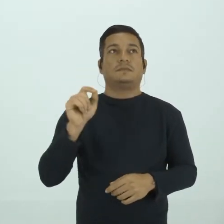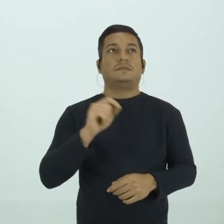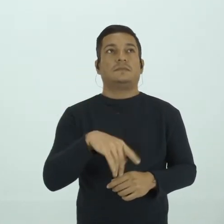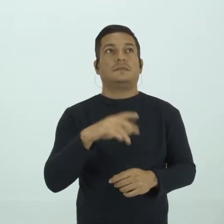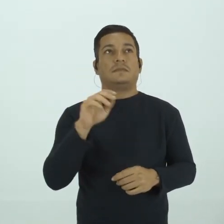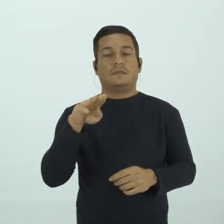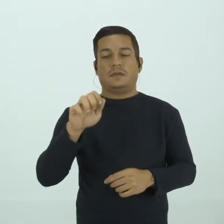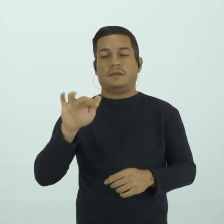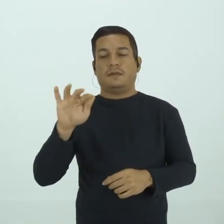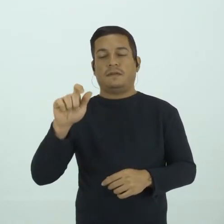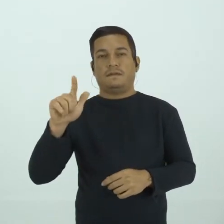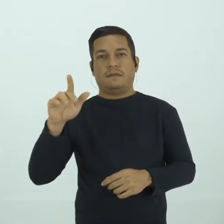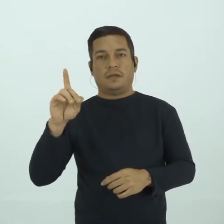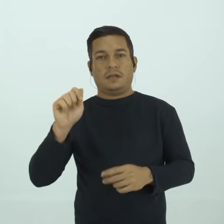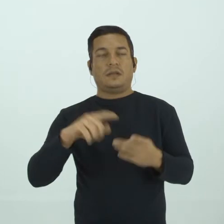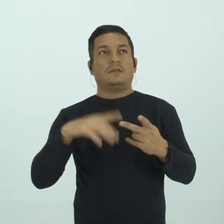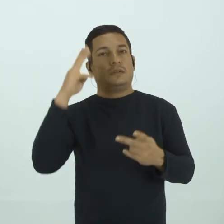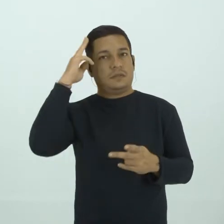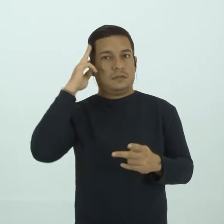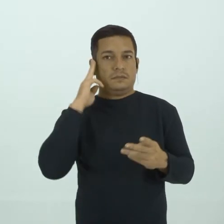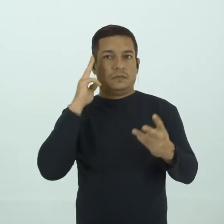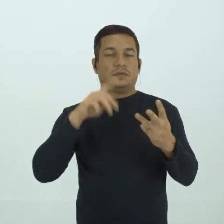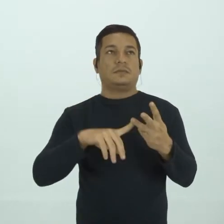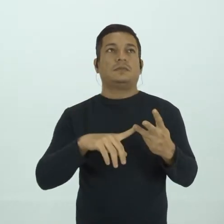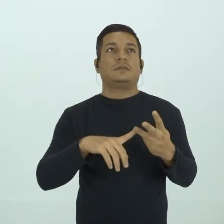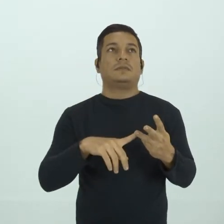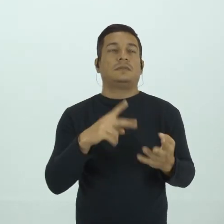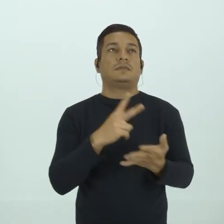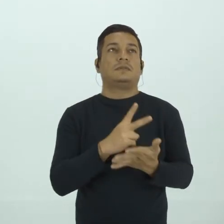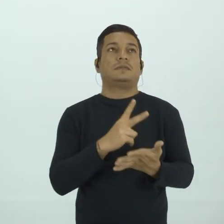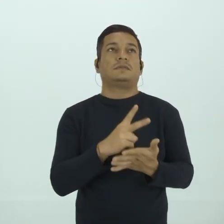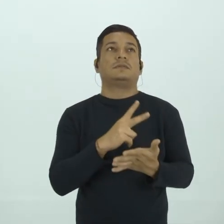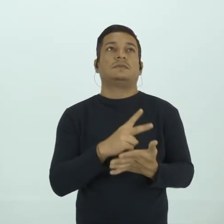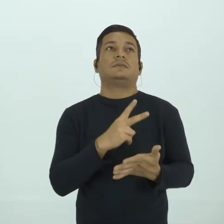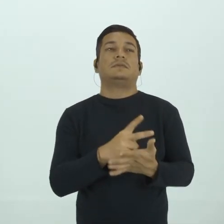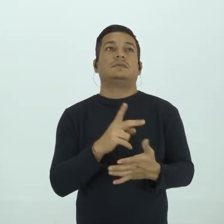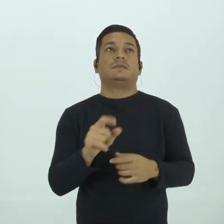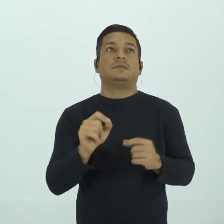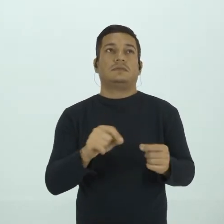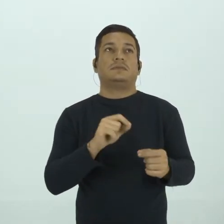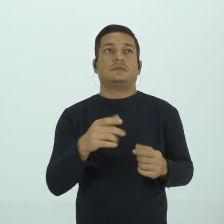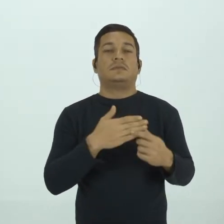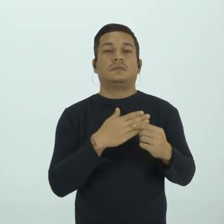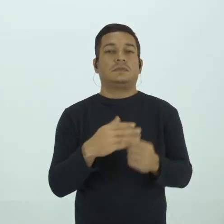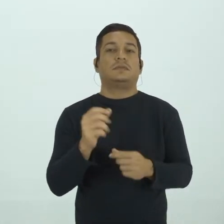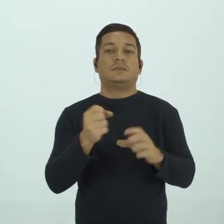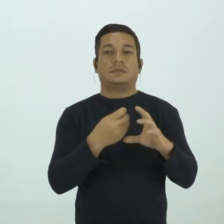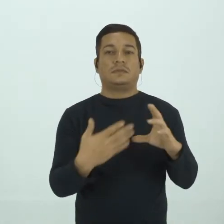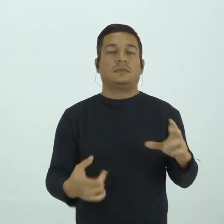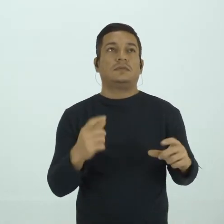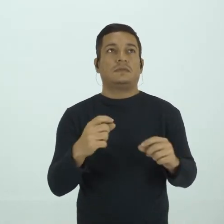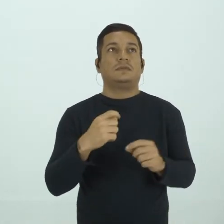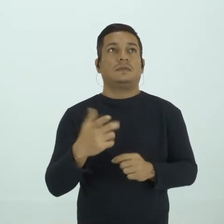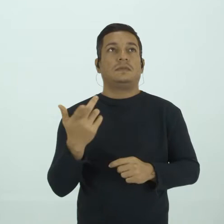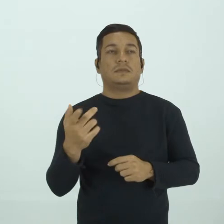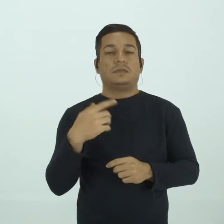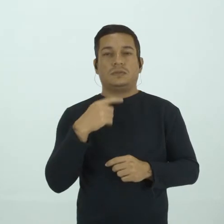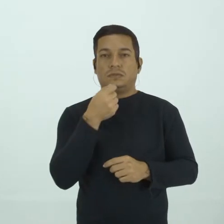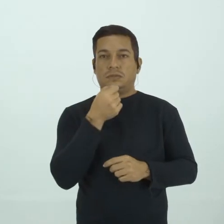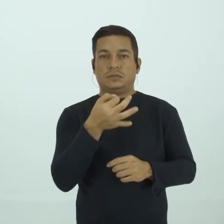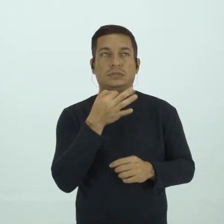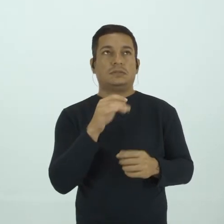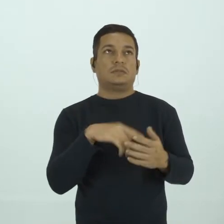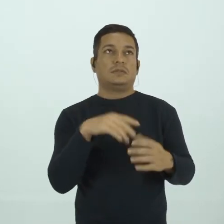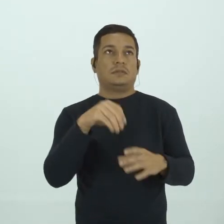da Mafalda, gibis da Mônica, que sempre são personagens que trazem essa característica de humor, de crítica, de